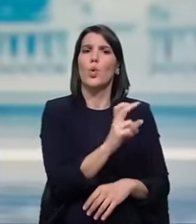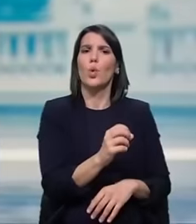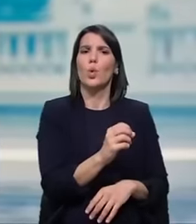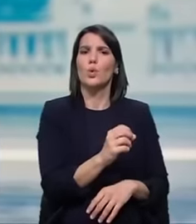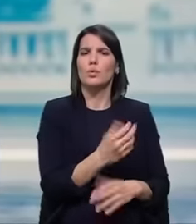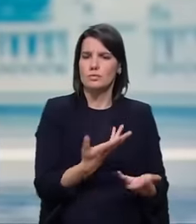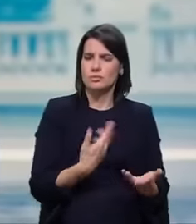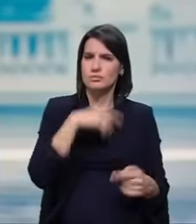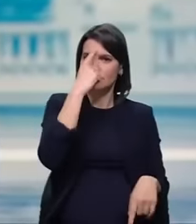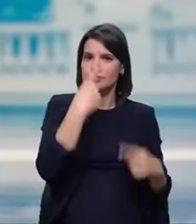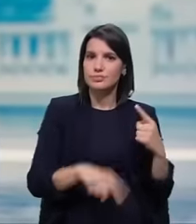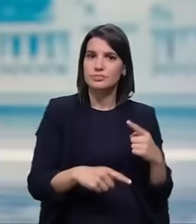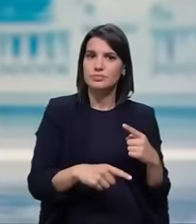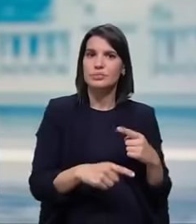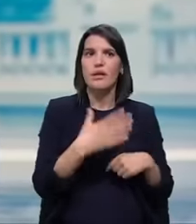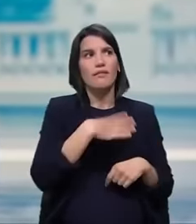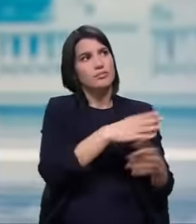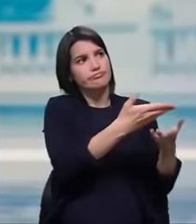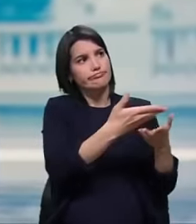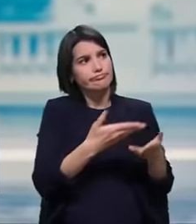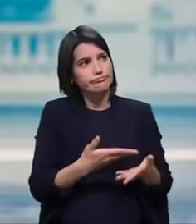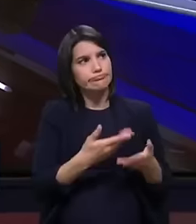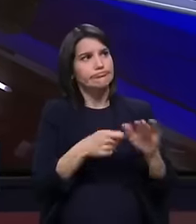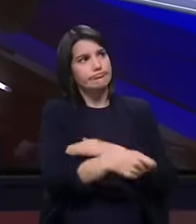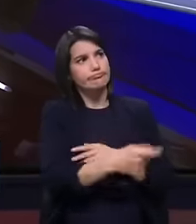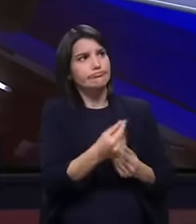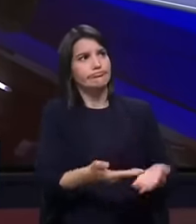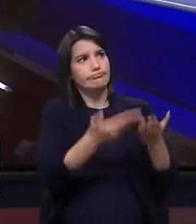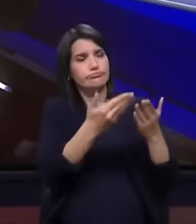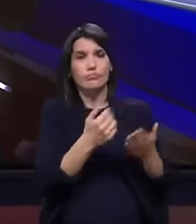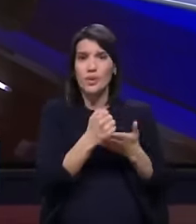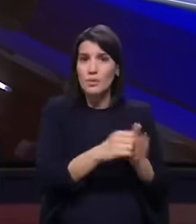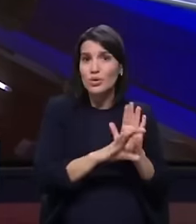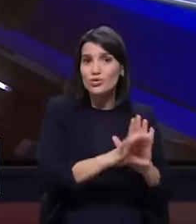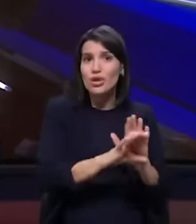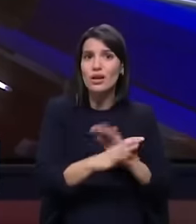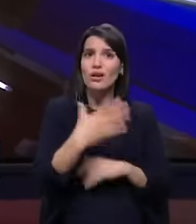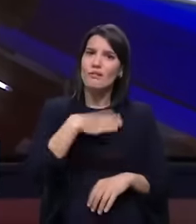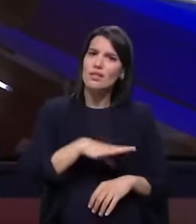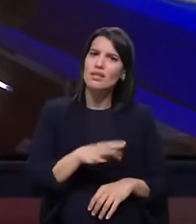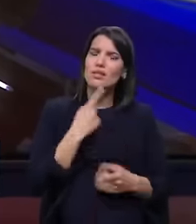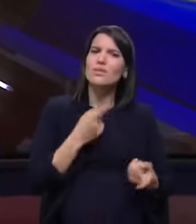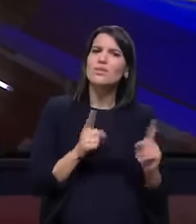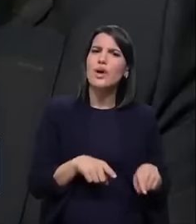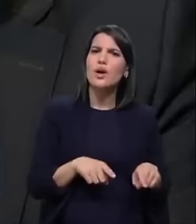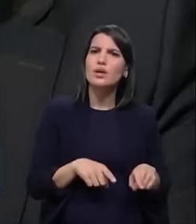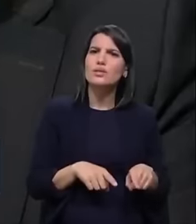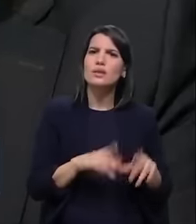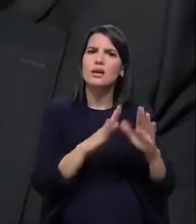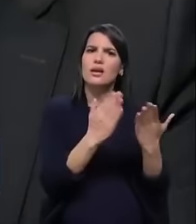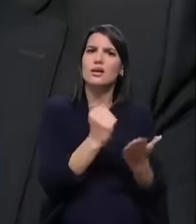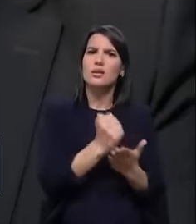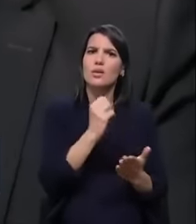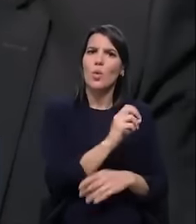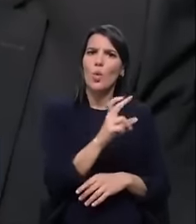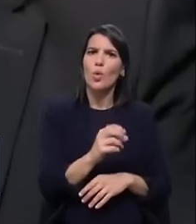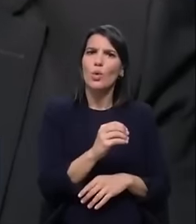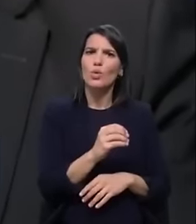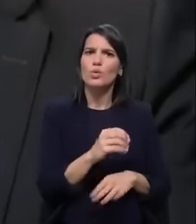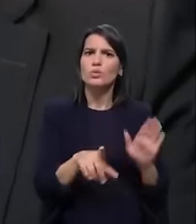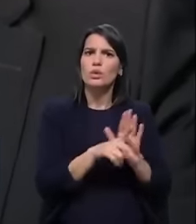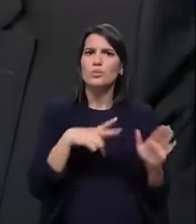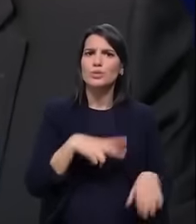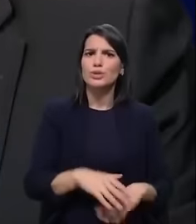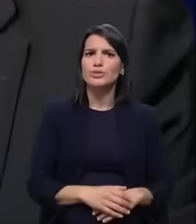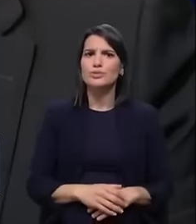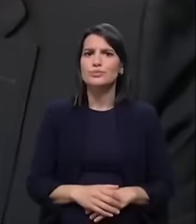surpreendente que um convite à especulação e um convite à corrupção seja apoiado pelo Chega, que quer reintroduzir os vistos gold no ordenamento jurídico português.